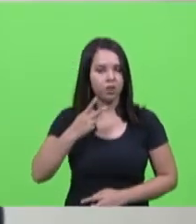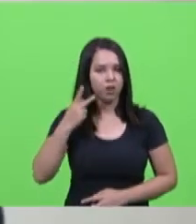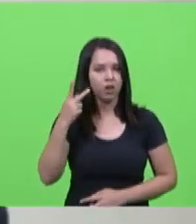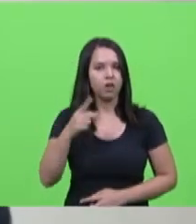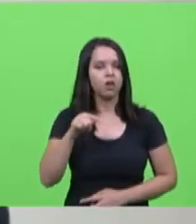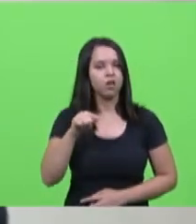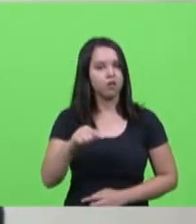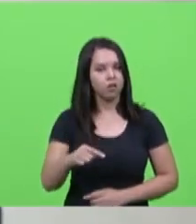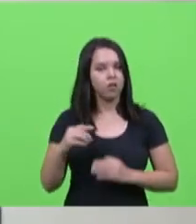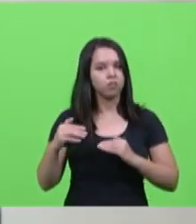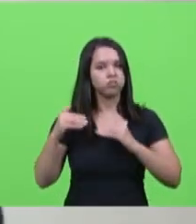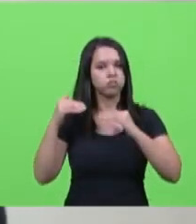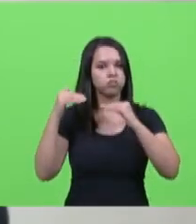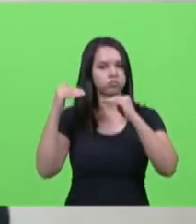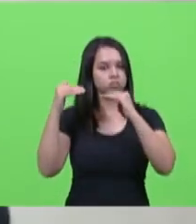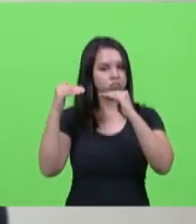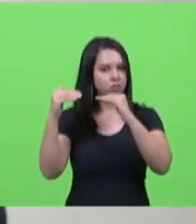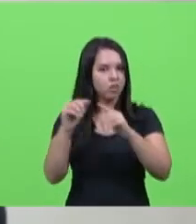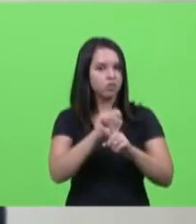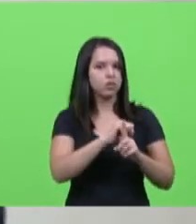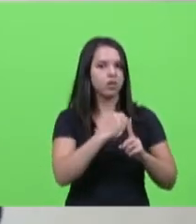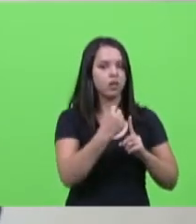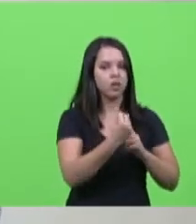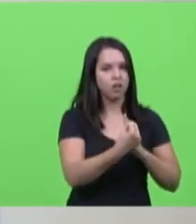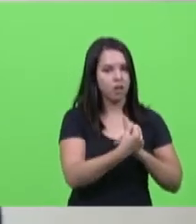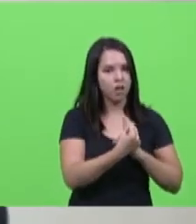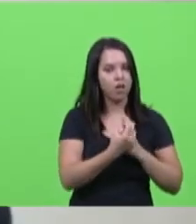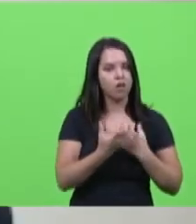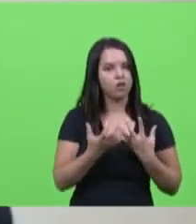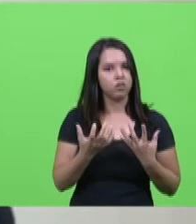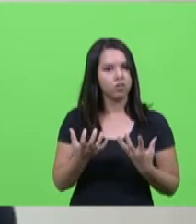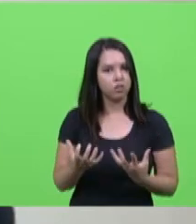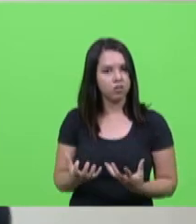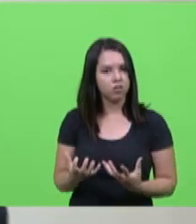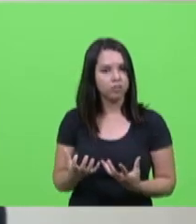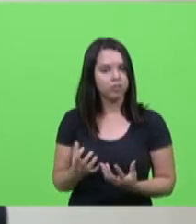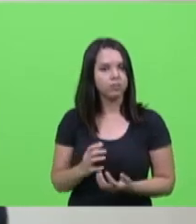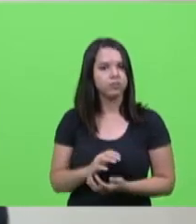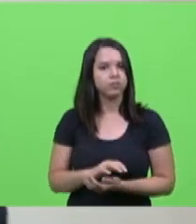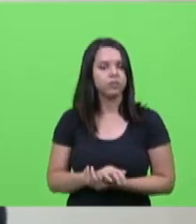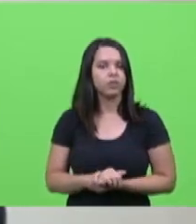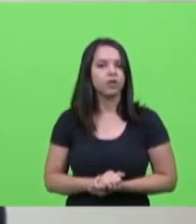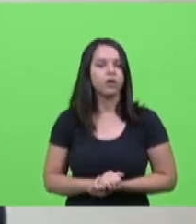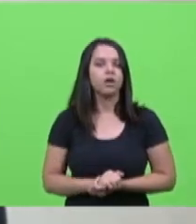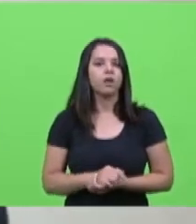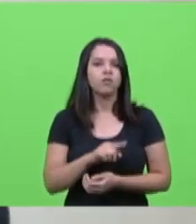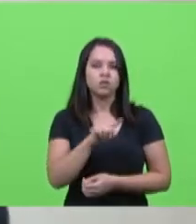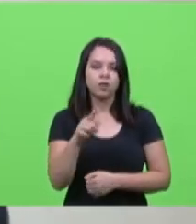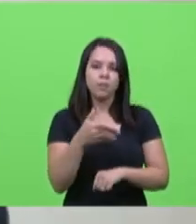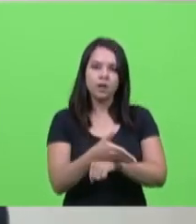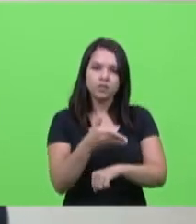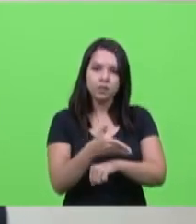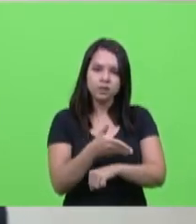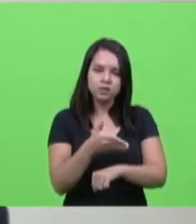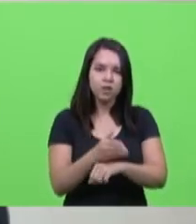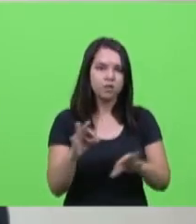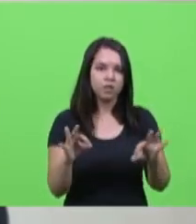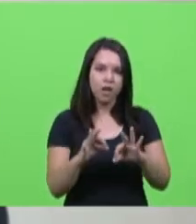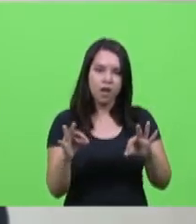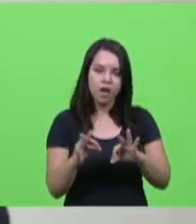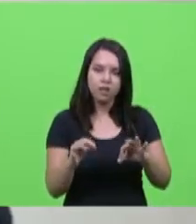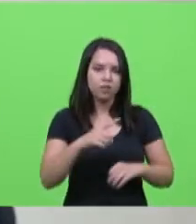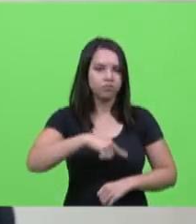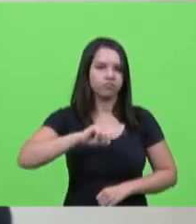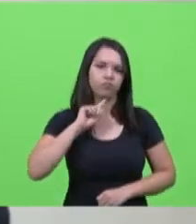altura daquilo que a sociedade espera. Esse é o saiu aqui, quero falar com ele. Sem a participação de vocês, certamente isso não seria possível. A